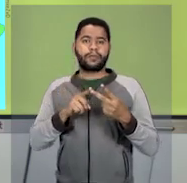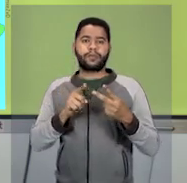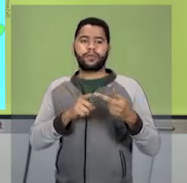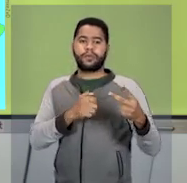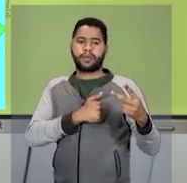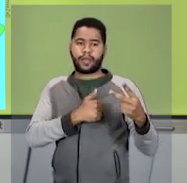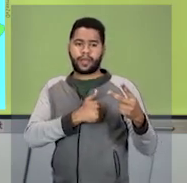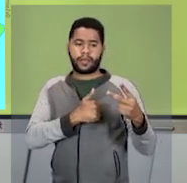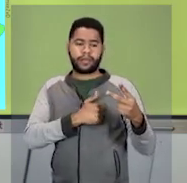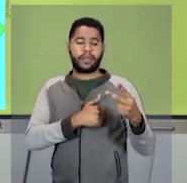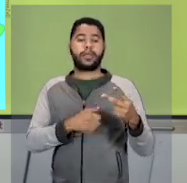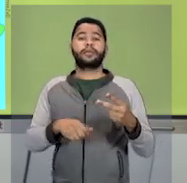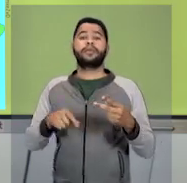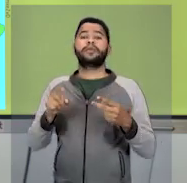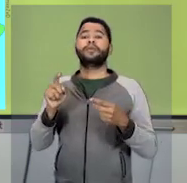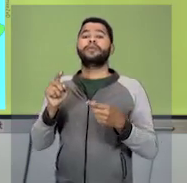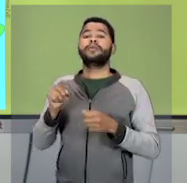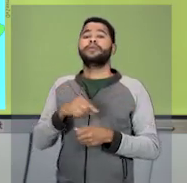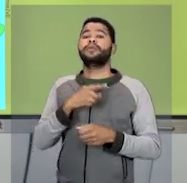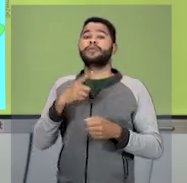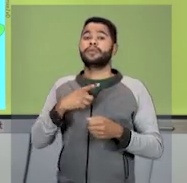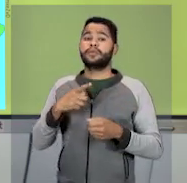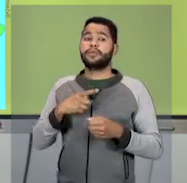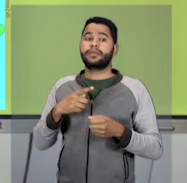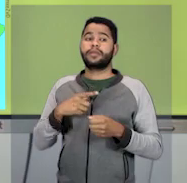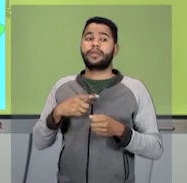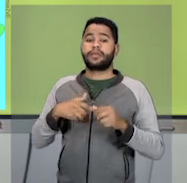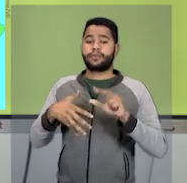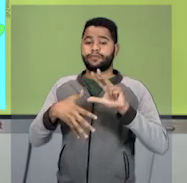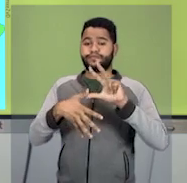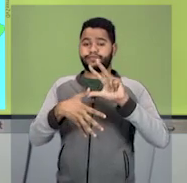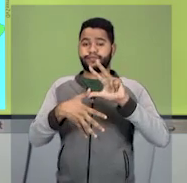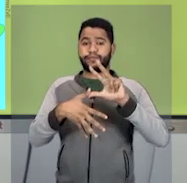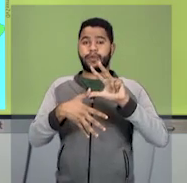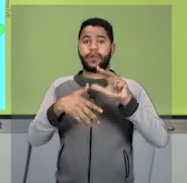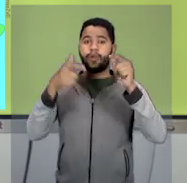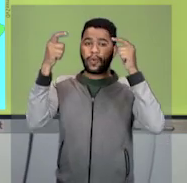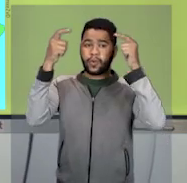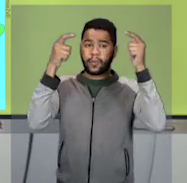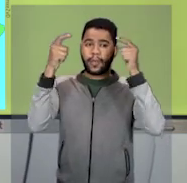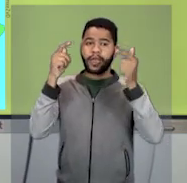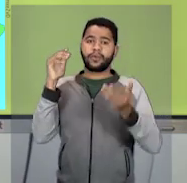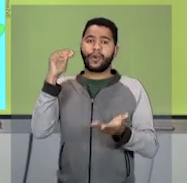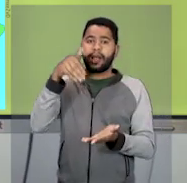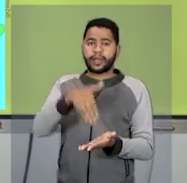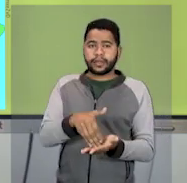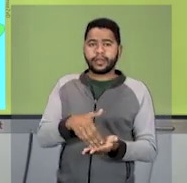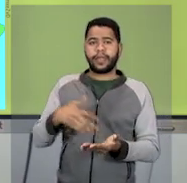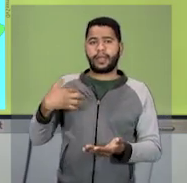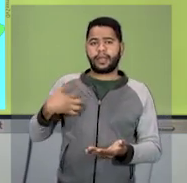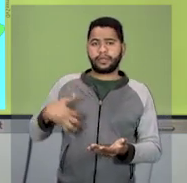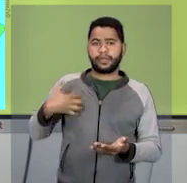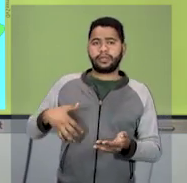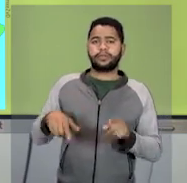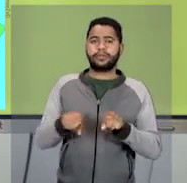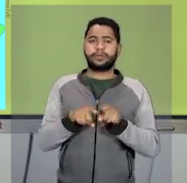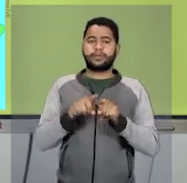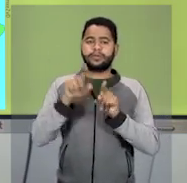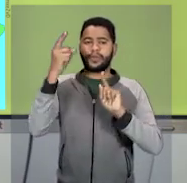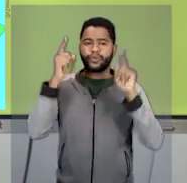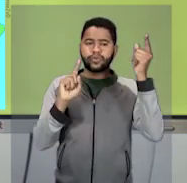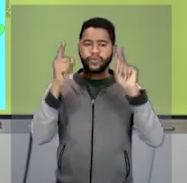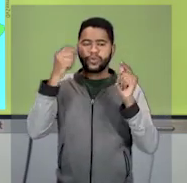América Latina, que corresponde aí desde o México até ali na Argentina e o Chile. Perfeito? E o que tem